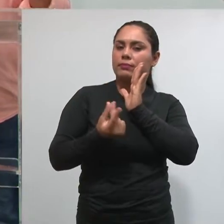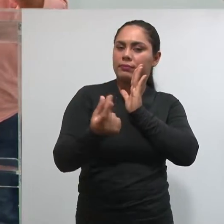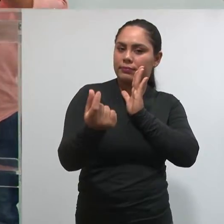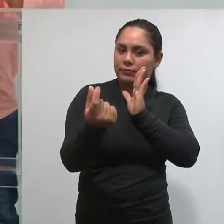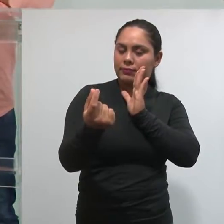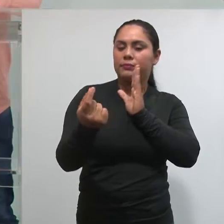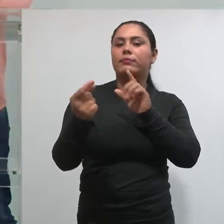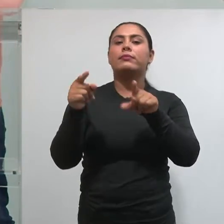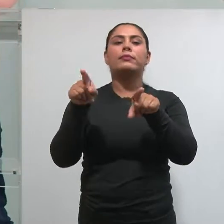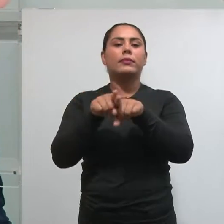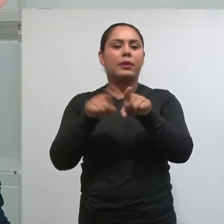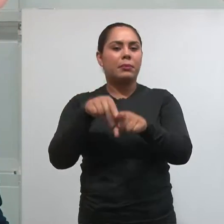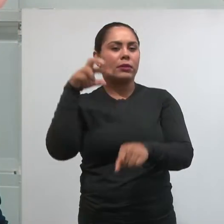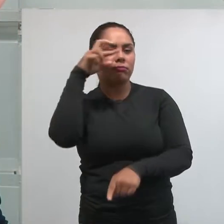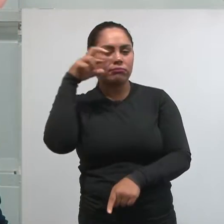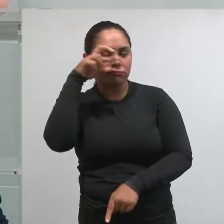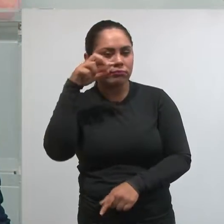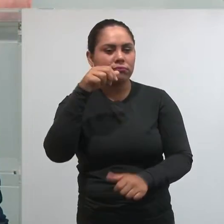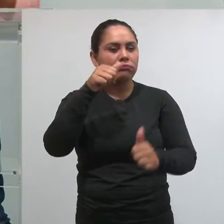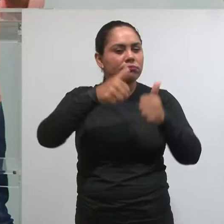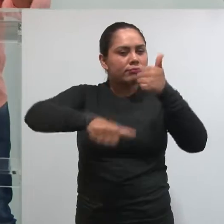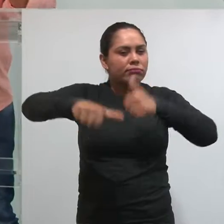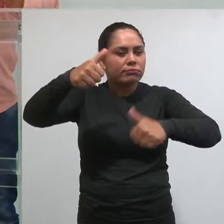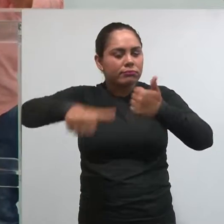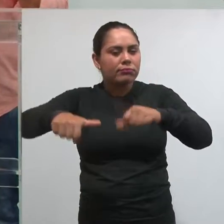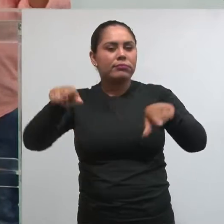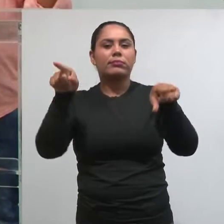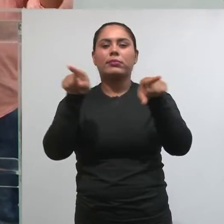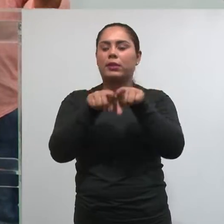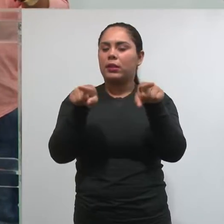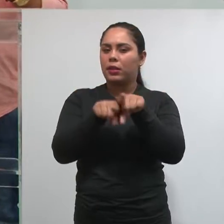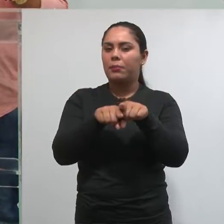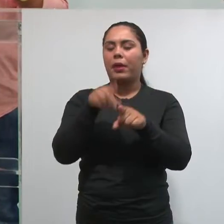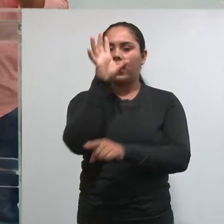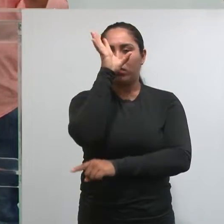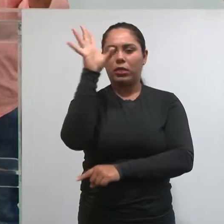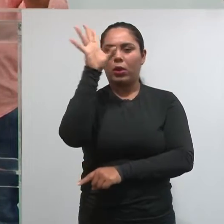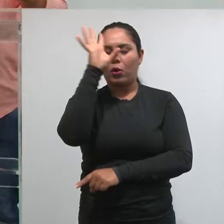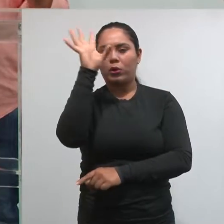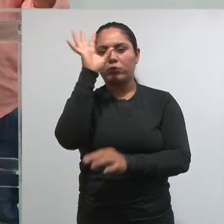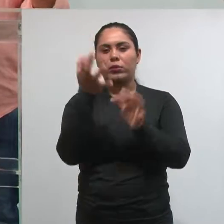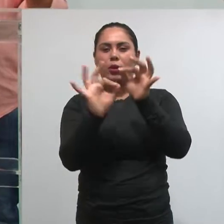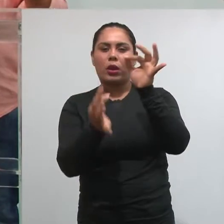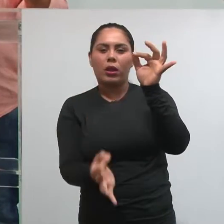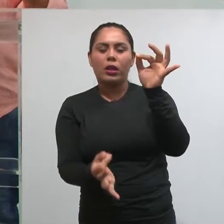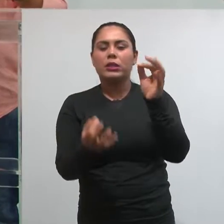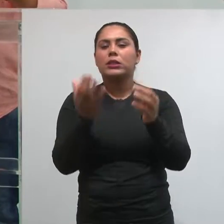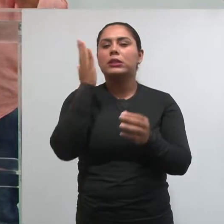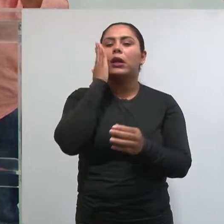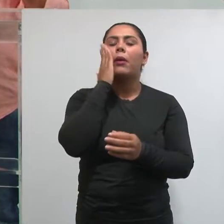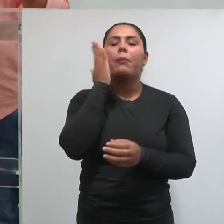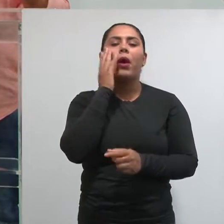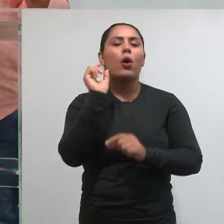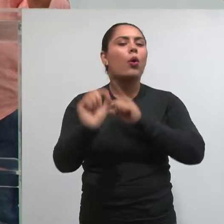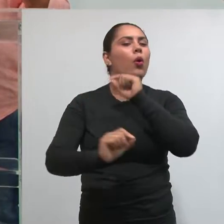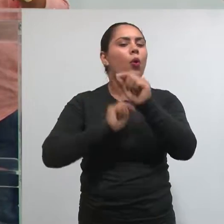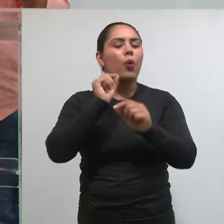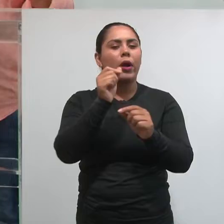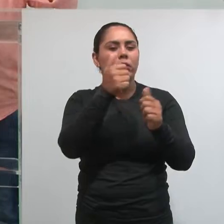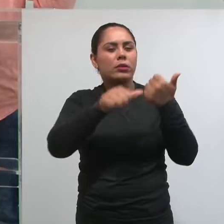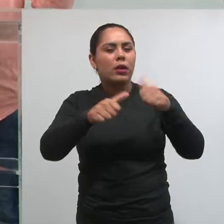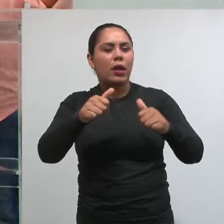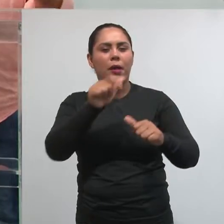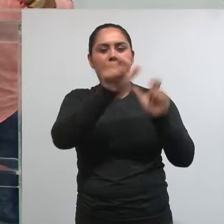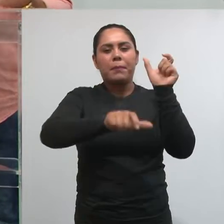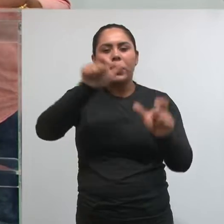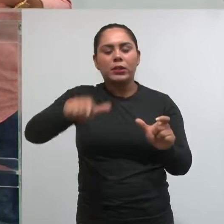a parte de monitoramento e avaliação, e nós temos um corpo teórico extenso da parte de análise, né, que são os estudiosos que se dedicam